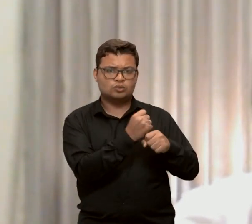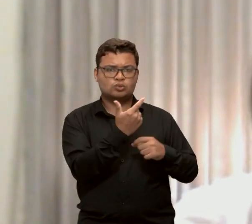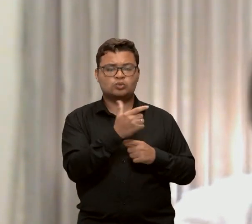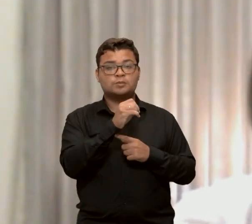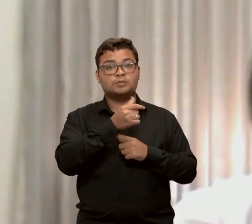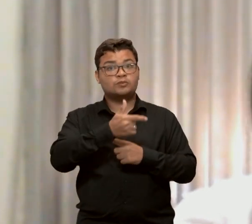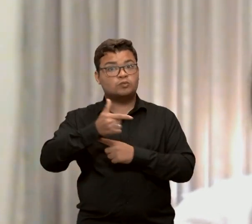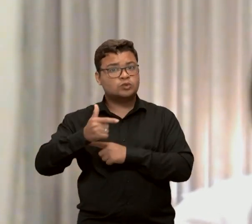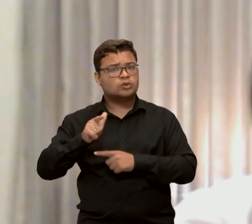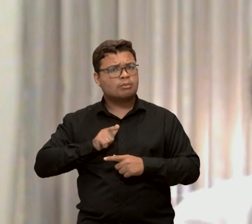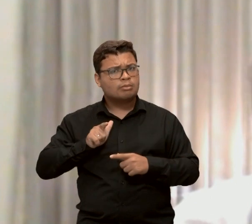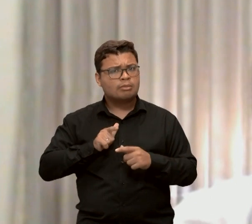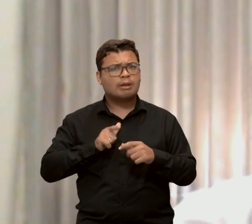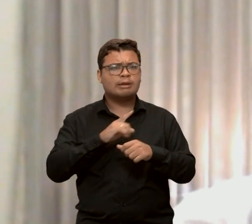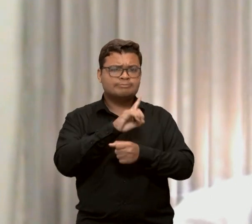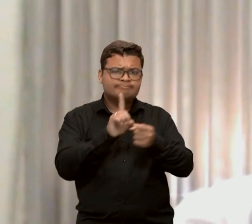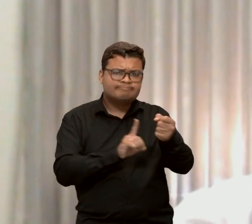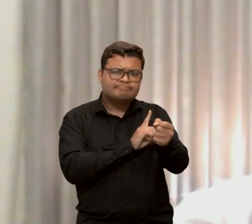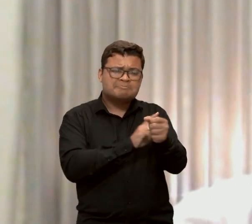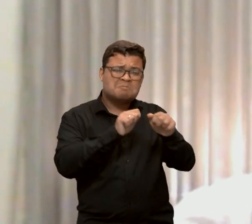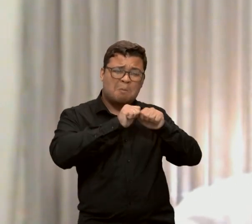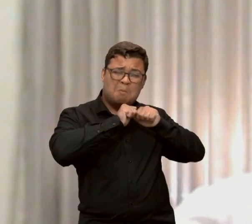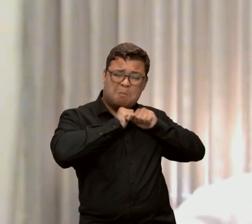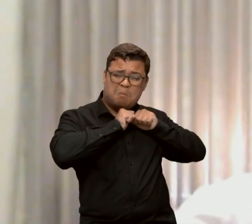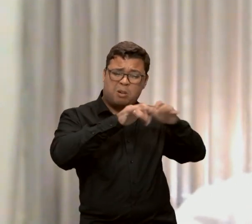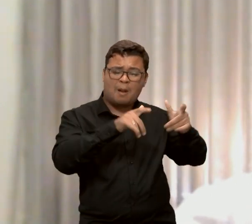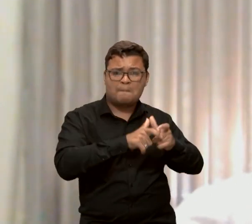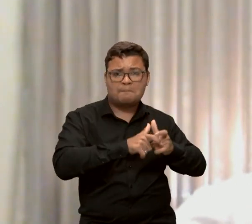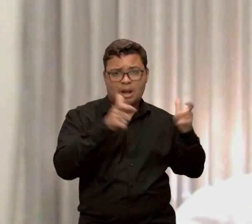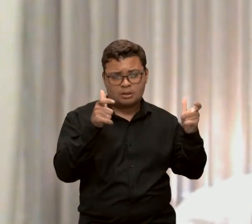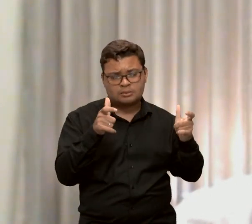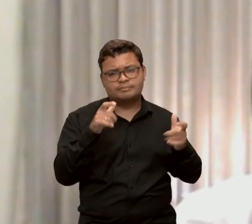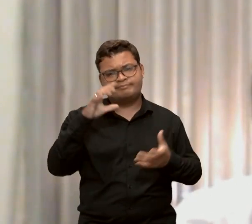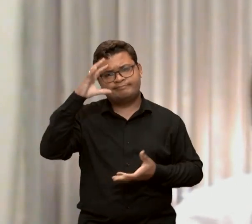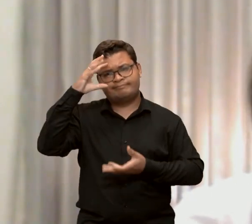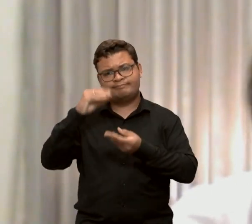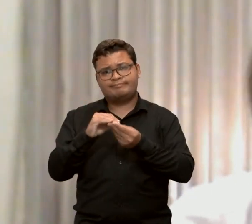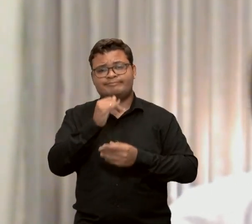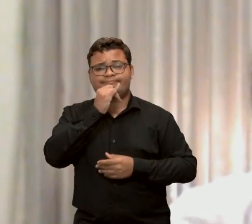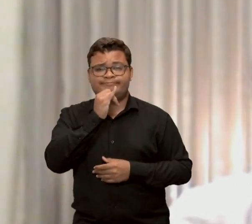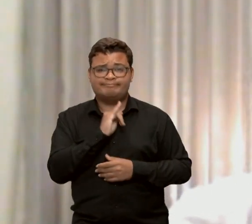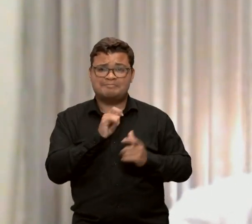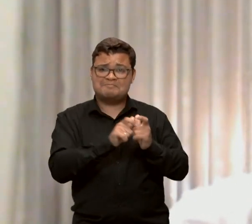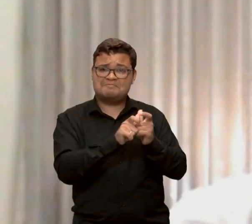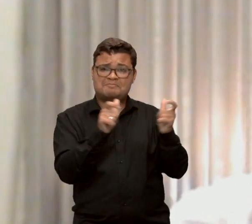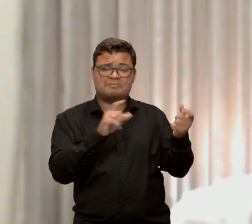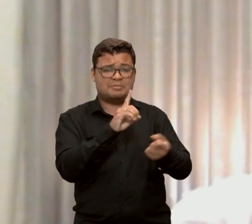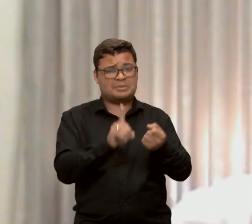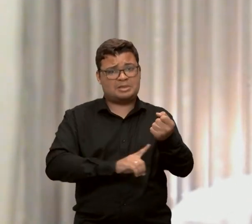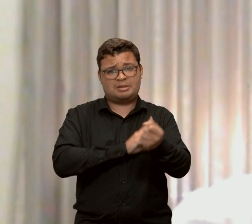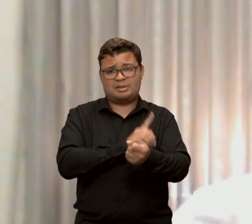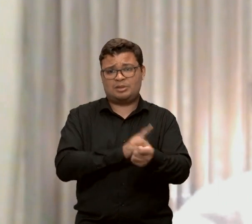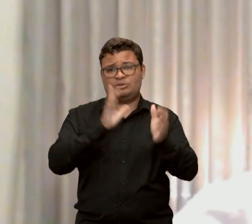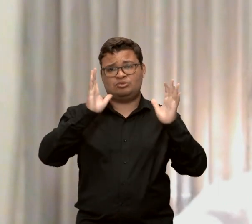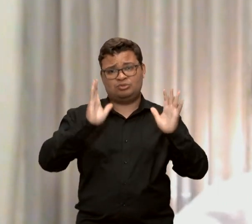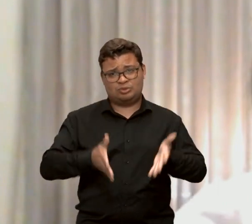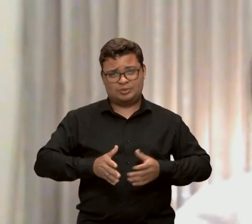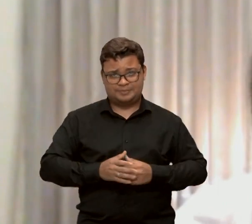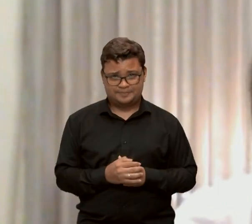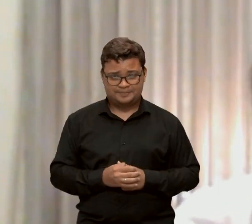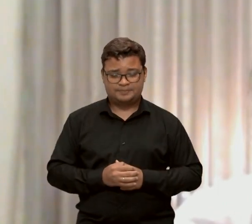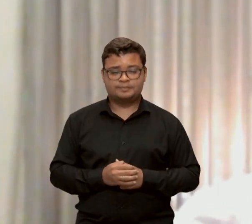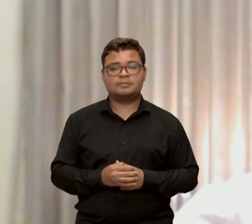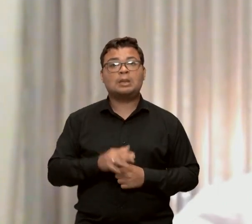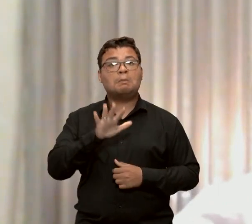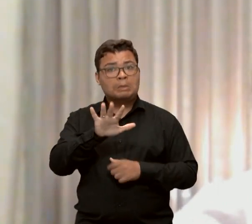alguns diagnósticos, mas a gente só consegue confirmar com os exames, porque acabam que se misturam mesmo. O que ajuda muito é a epidemiologia.